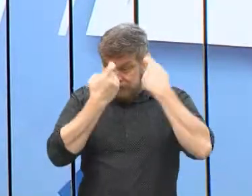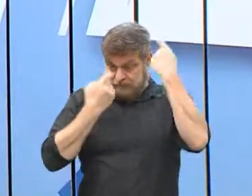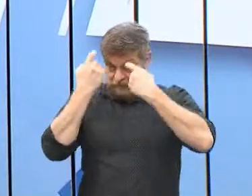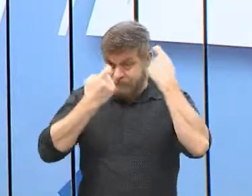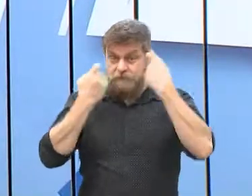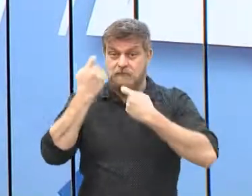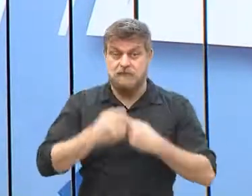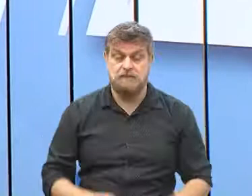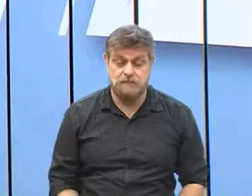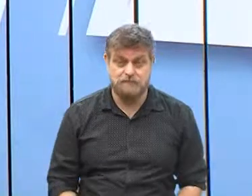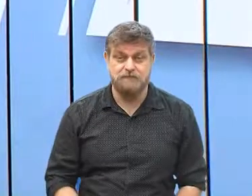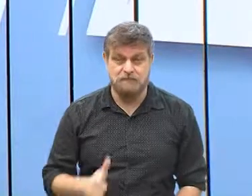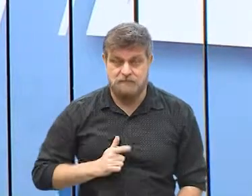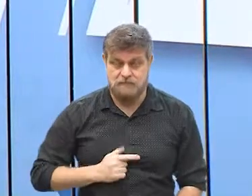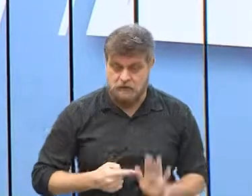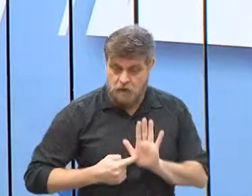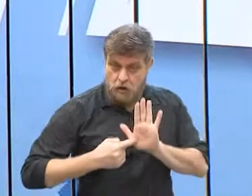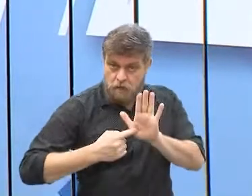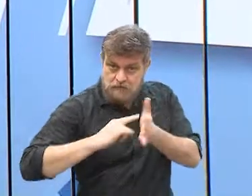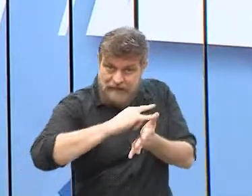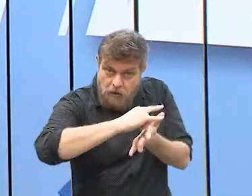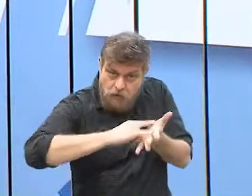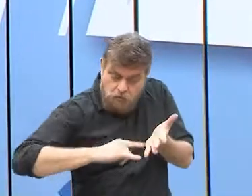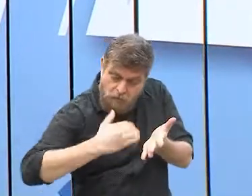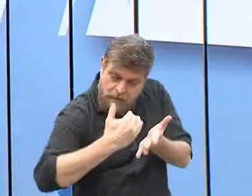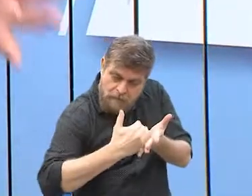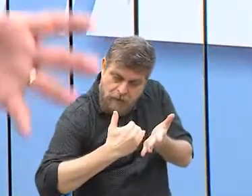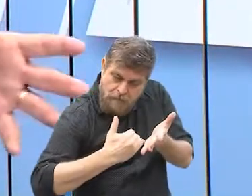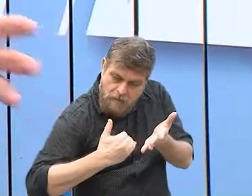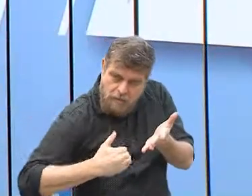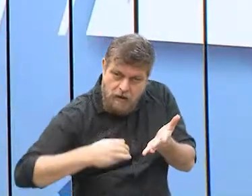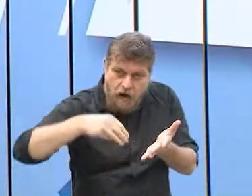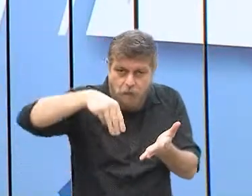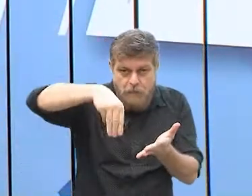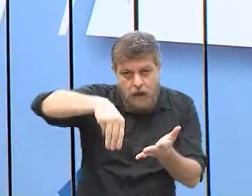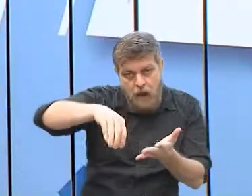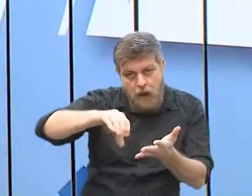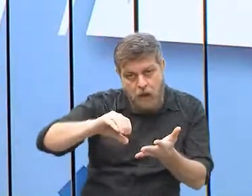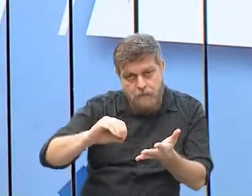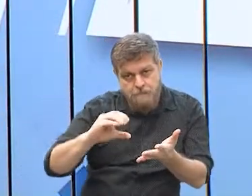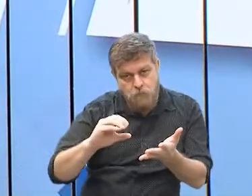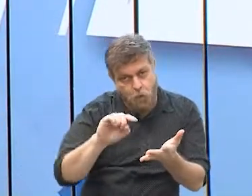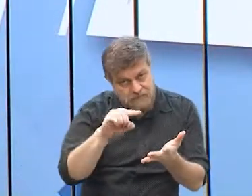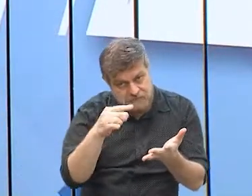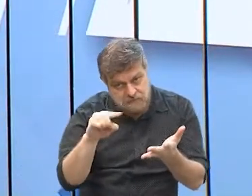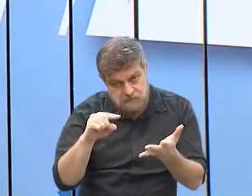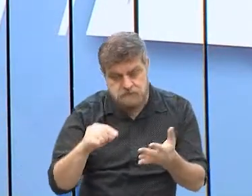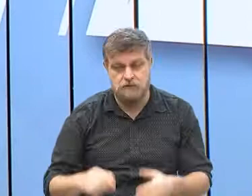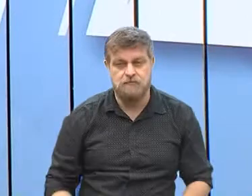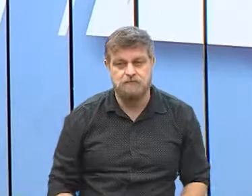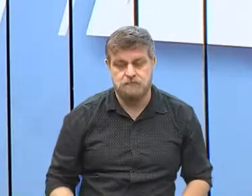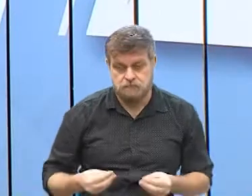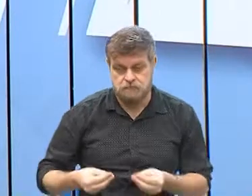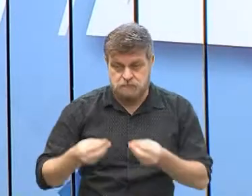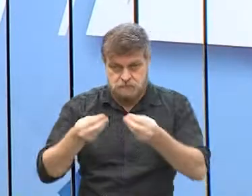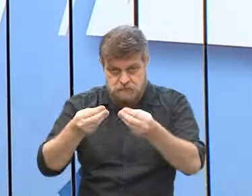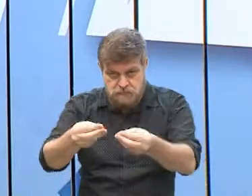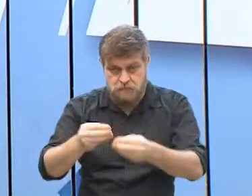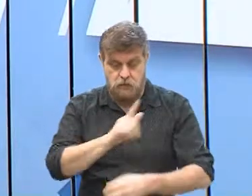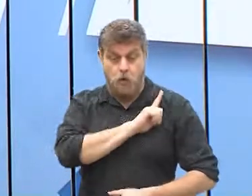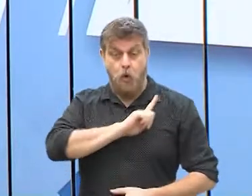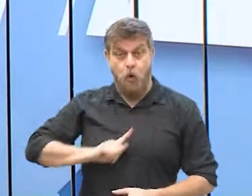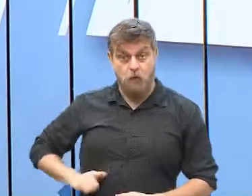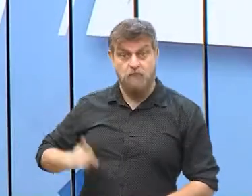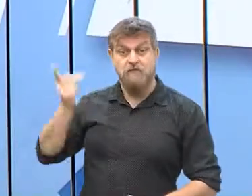ter. Por isso eu apresentei uma moção, além da reunião que a gente fez com o município, endereçada tanto ao governador